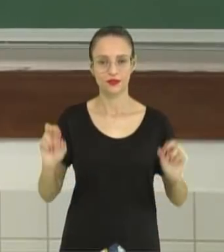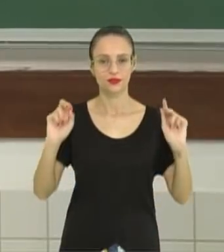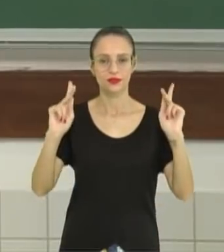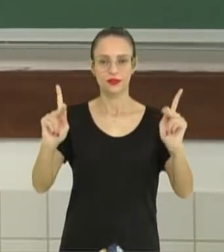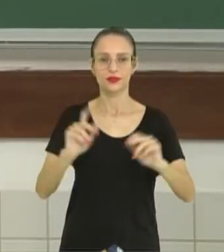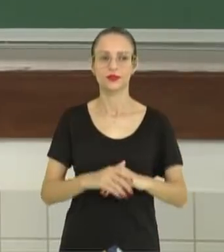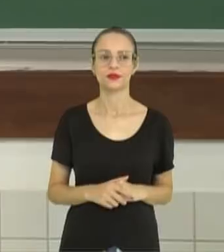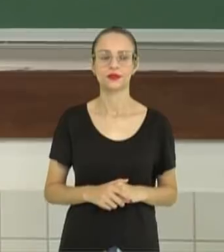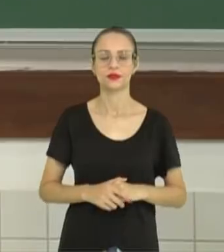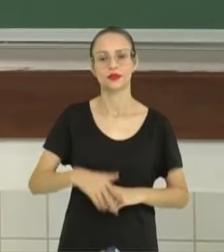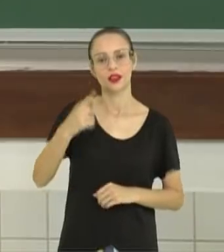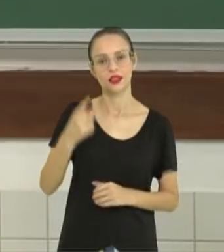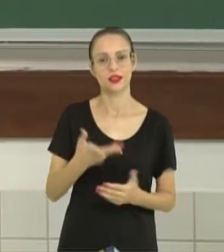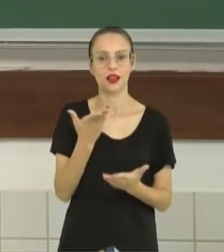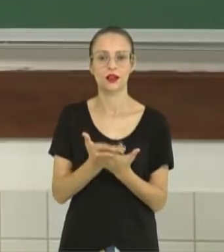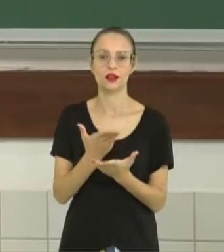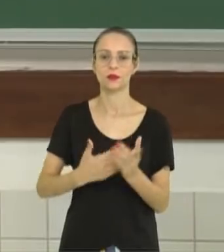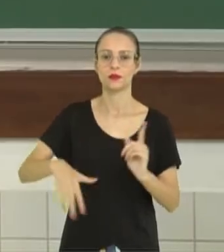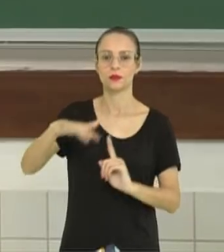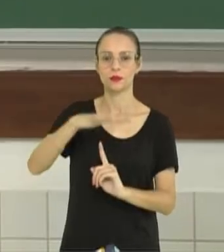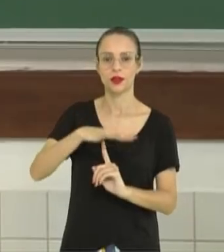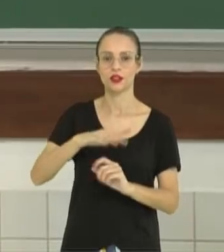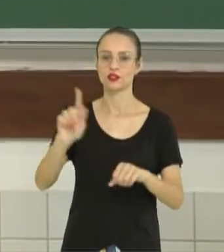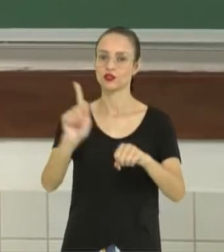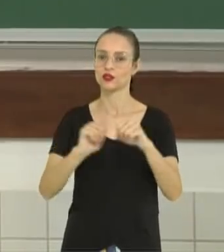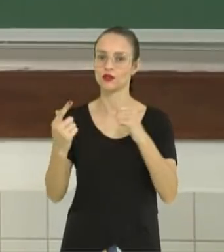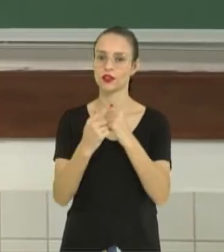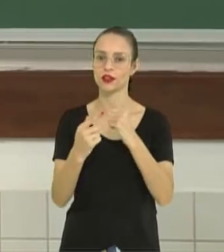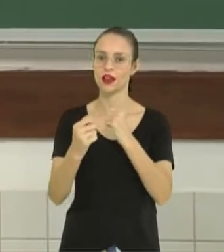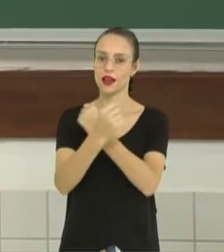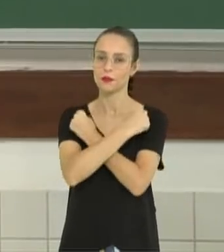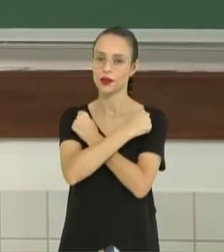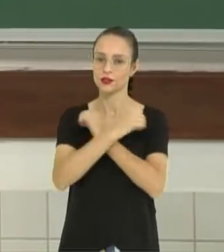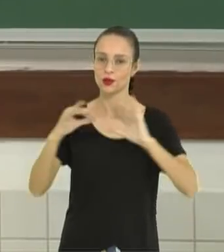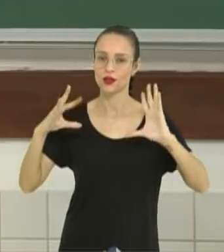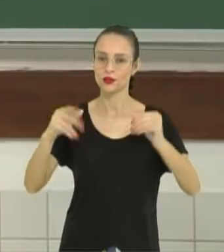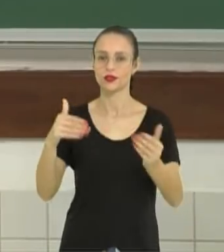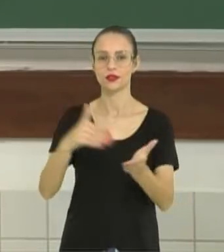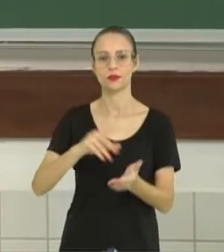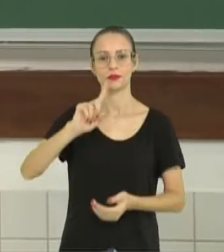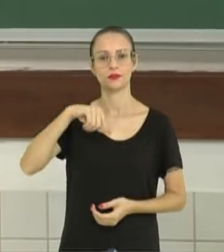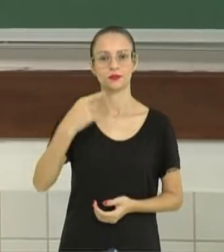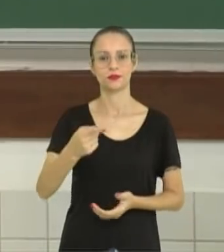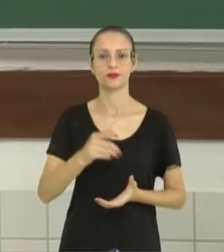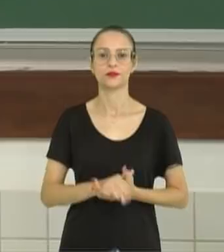meu povo? Essa foi mais uma aula Paraná de Geografia. Um abraço a todos vocês e até a próxima.